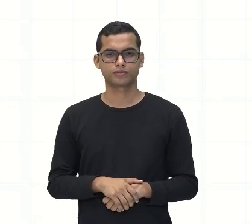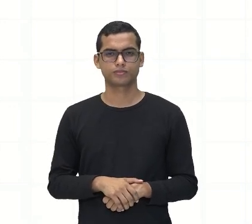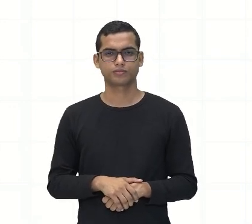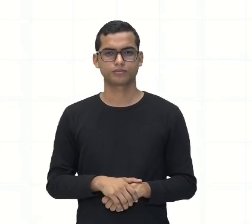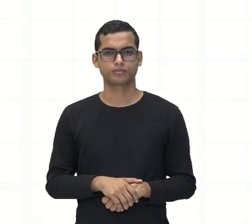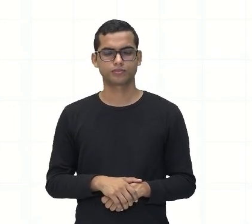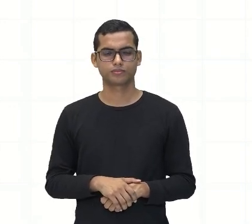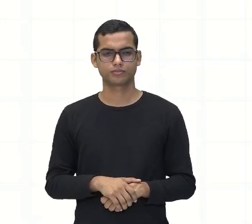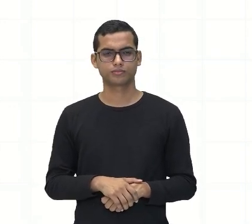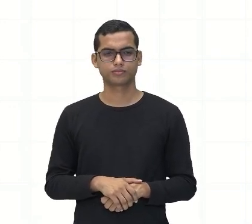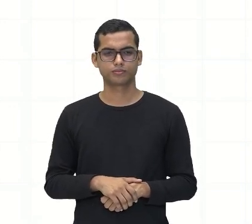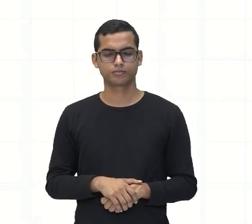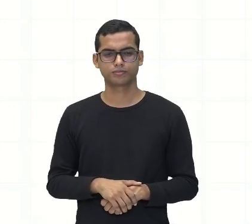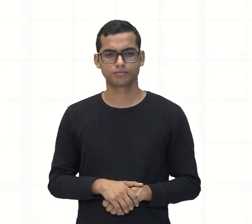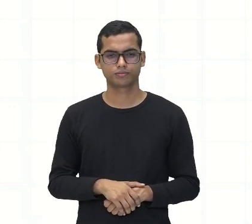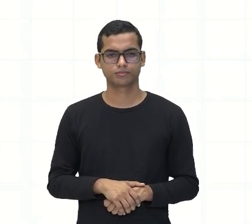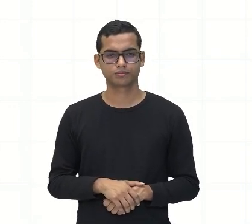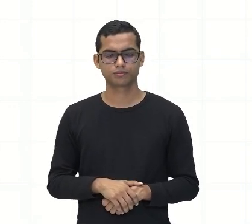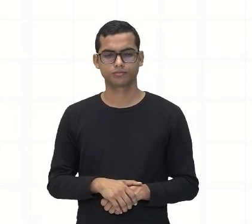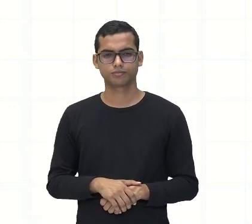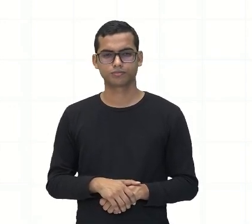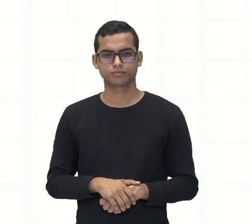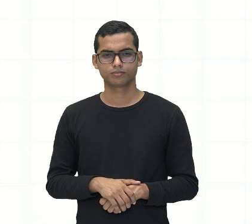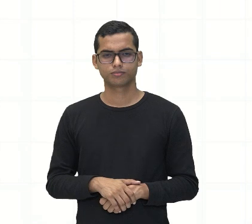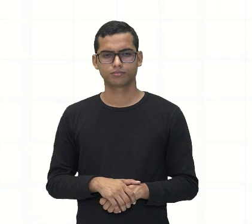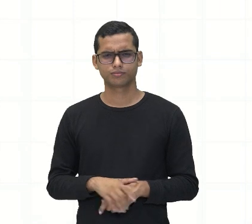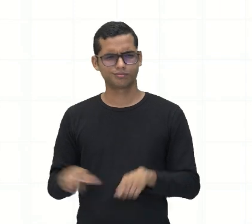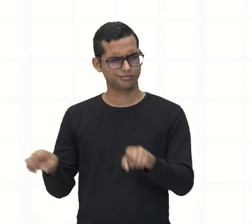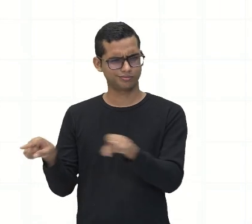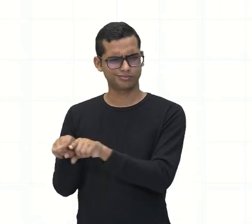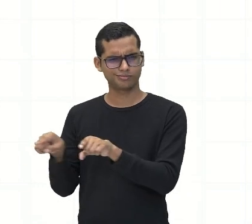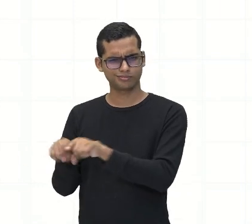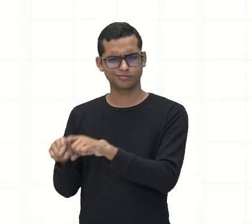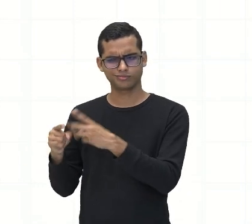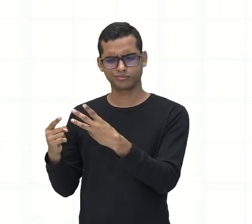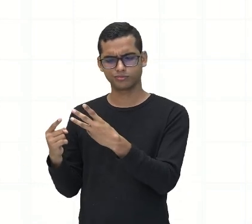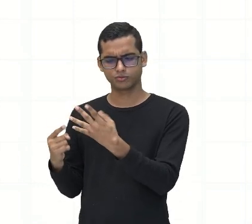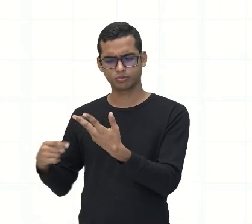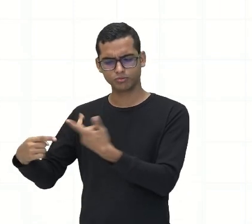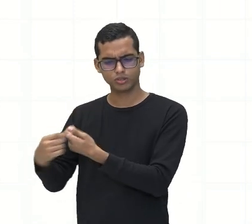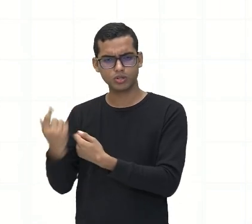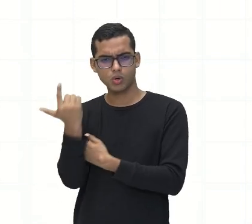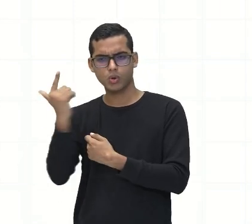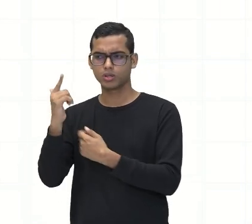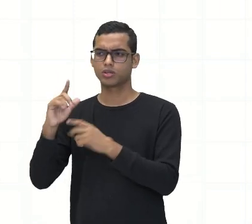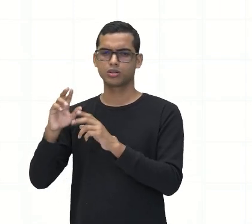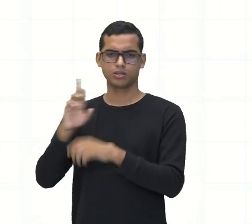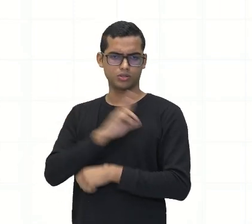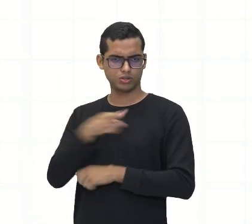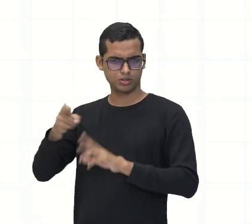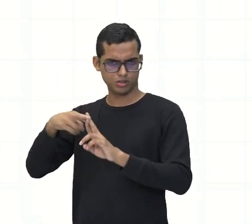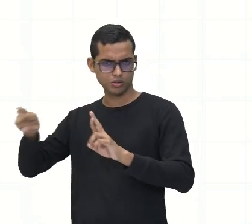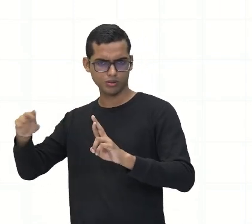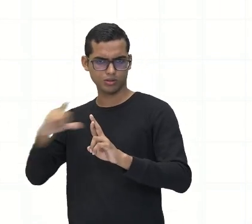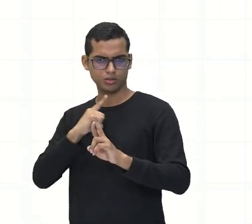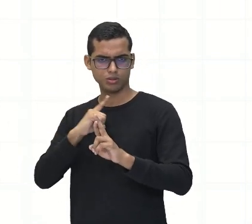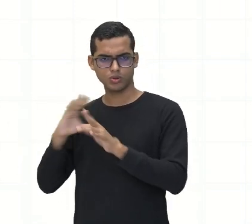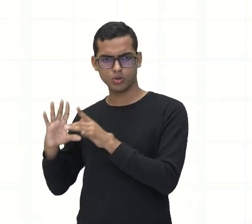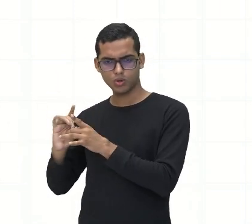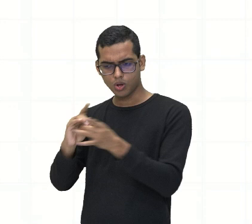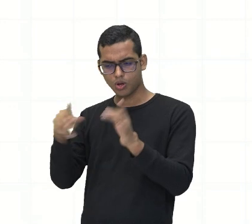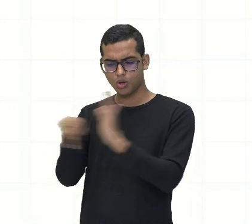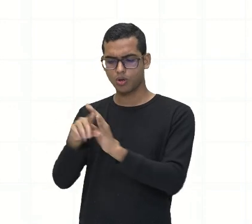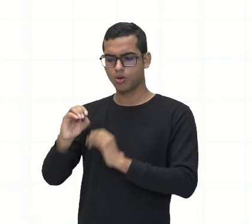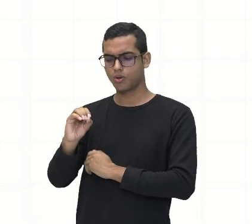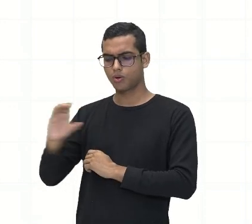vai prezar, e também outras religiões que também vão surgir nesse contexto ocidental, vão prezar por um